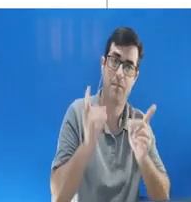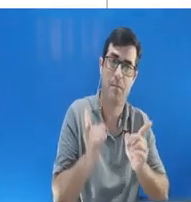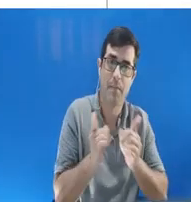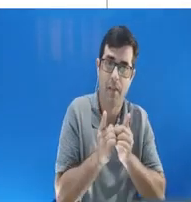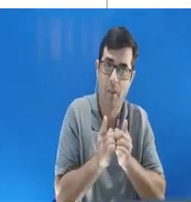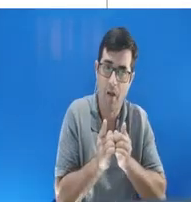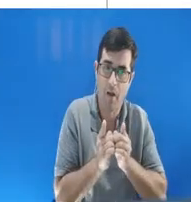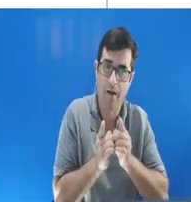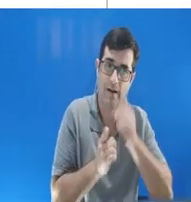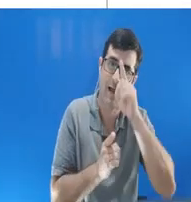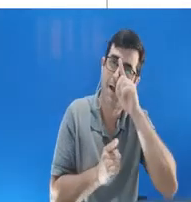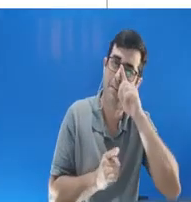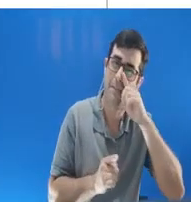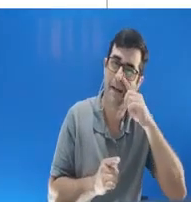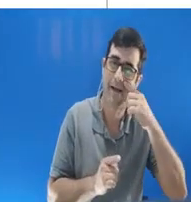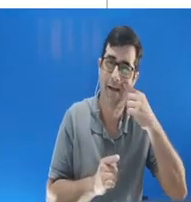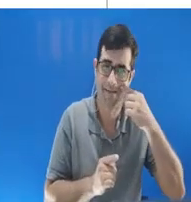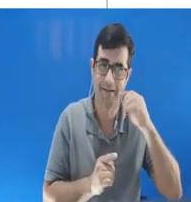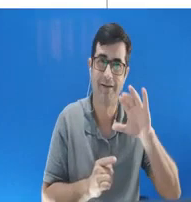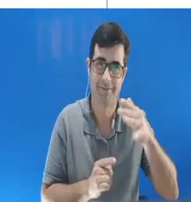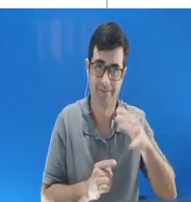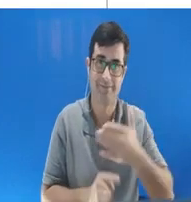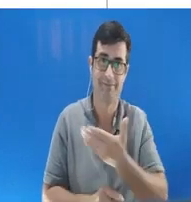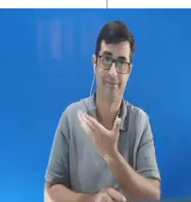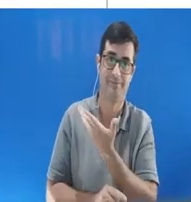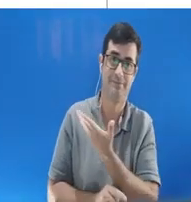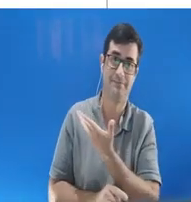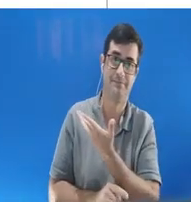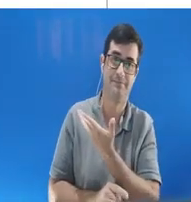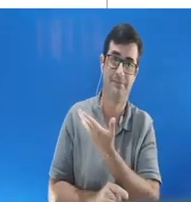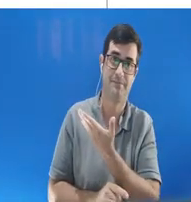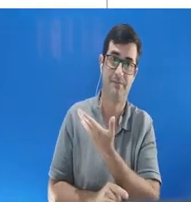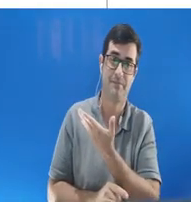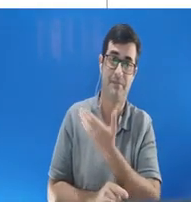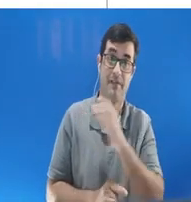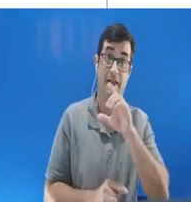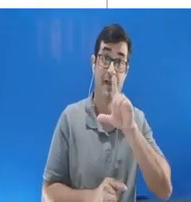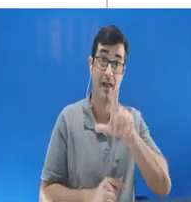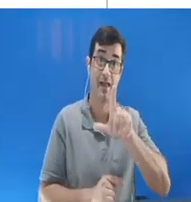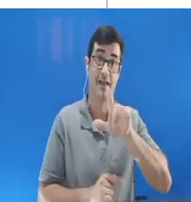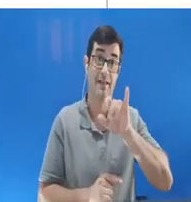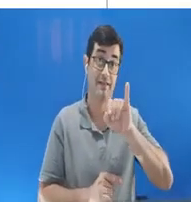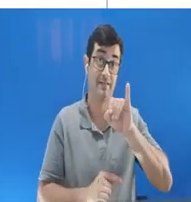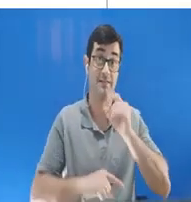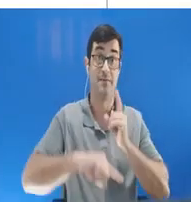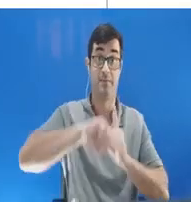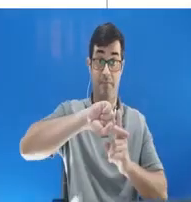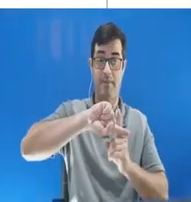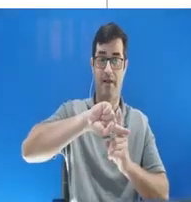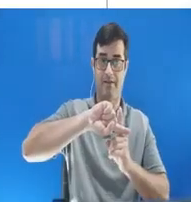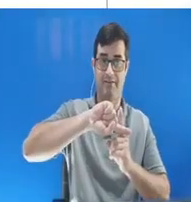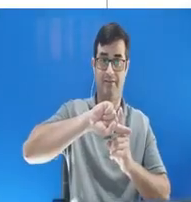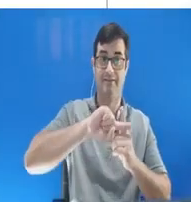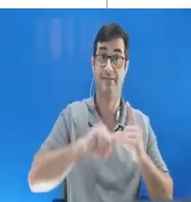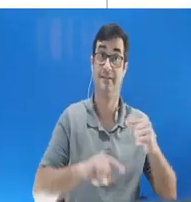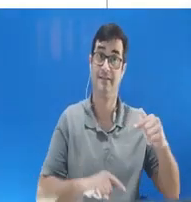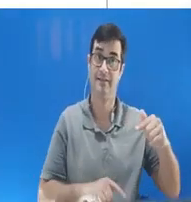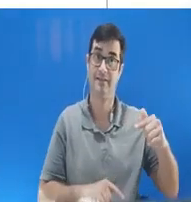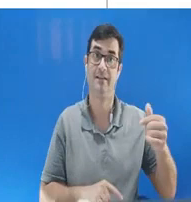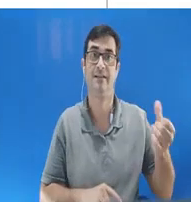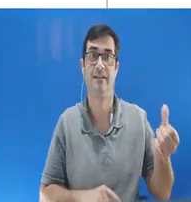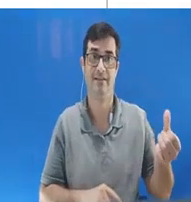borda aqui, meio amarelada aqui, né, do cátion Li+, com